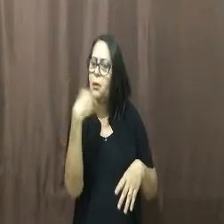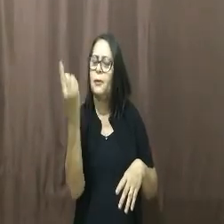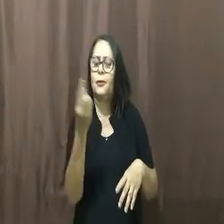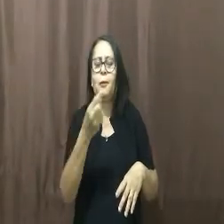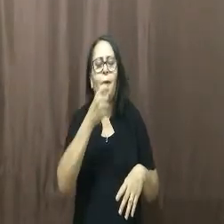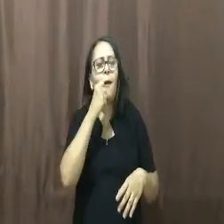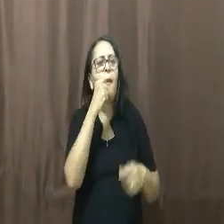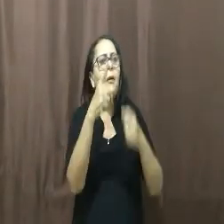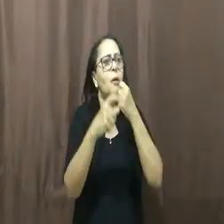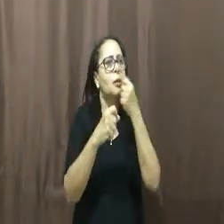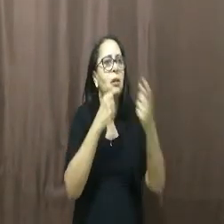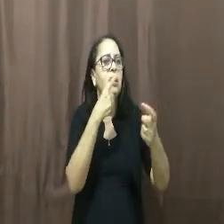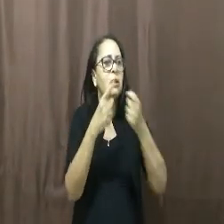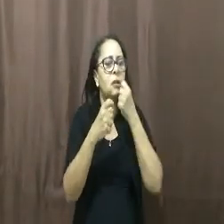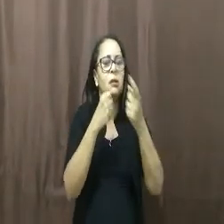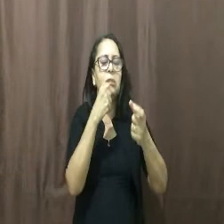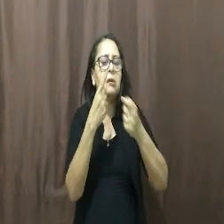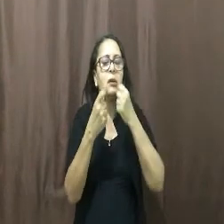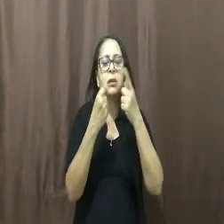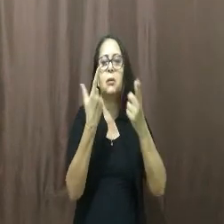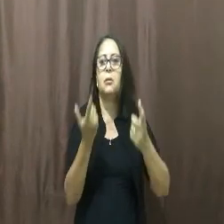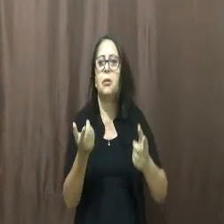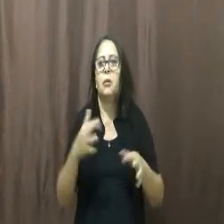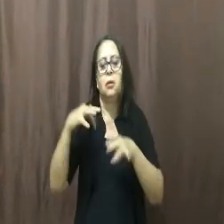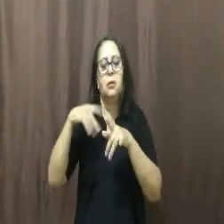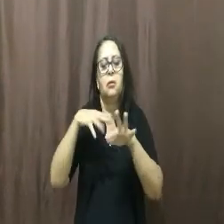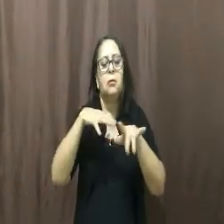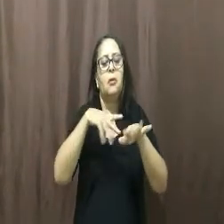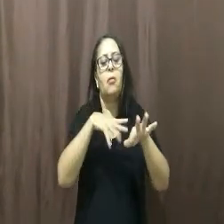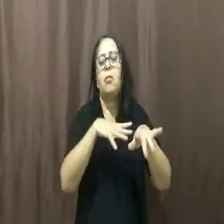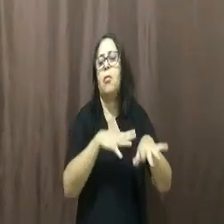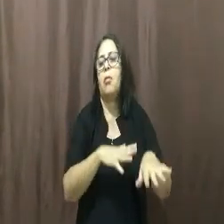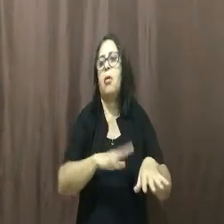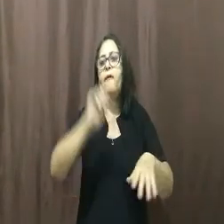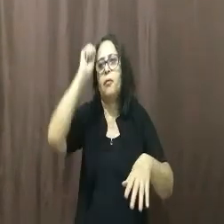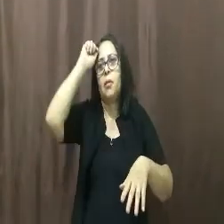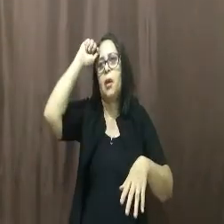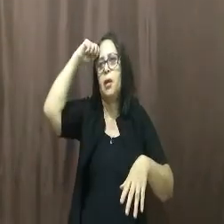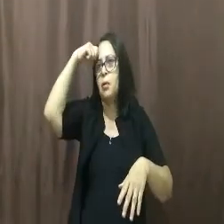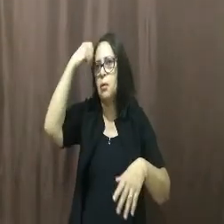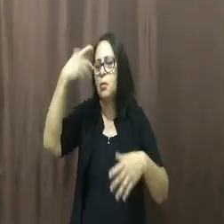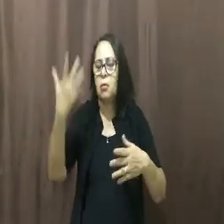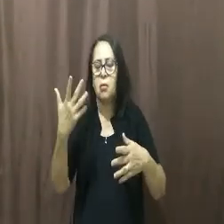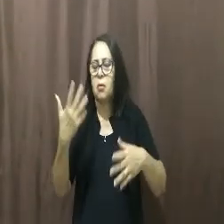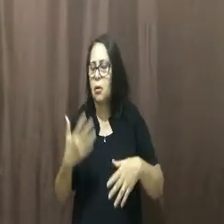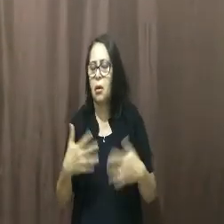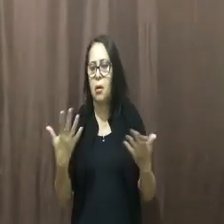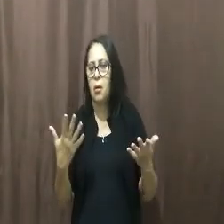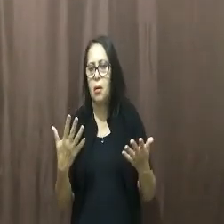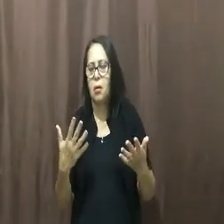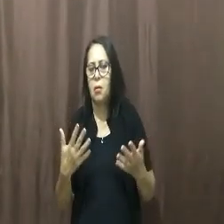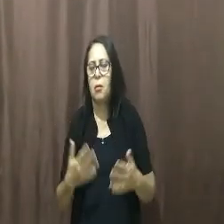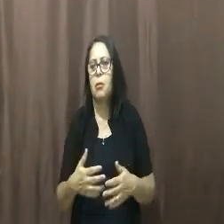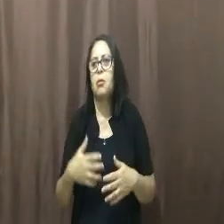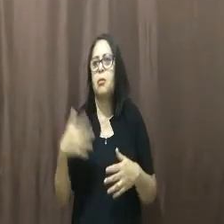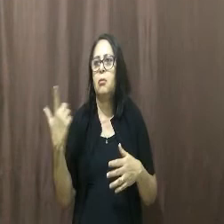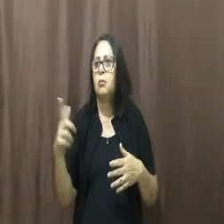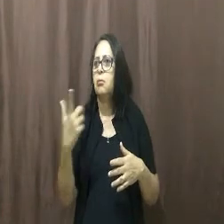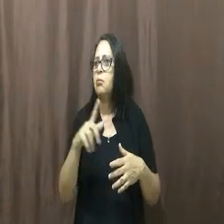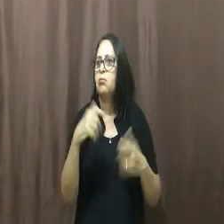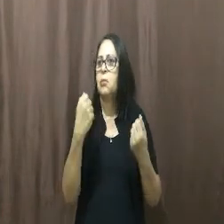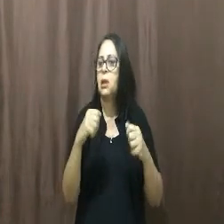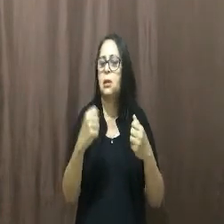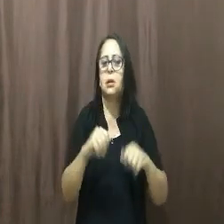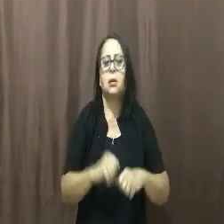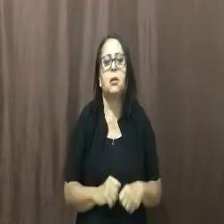todo nome. Diz que o movimento negro é uma escória. Então é lamentável uma postura de um